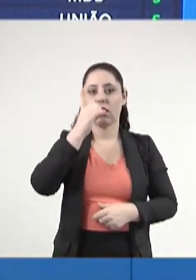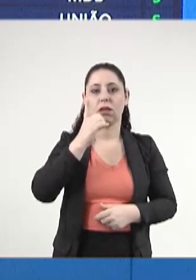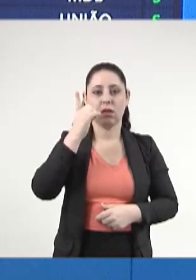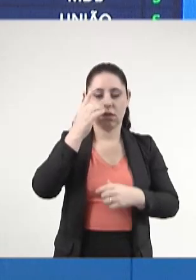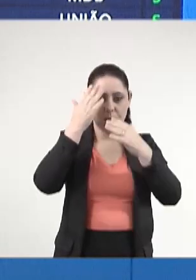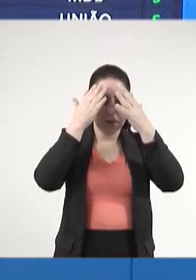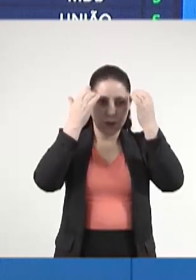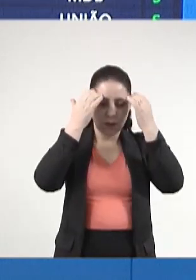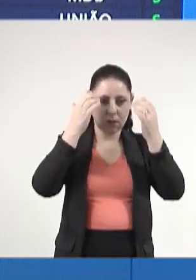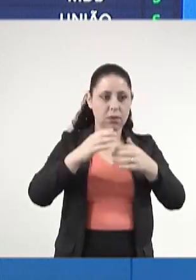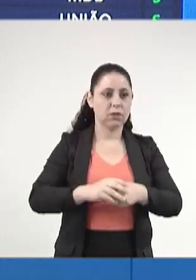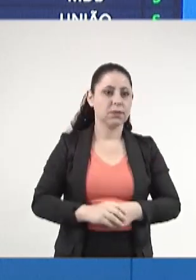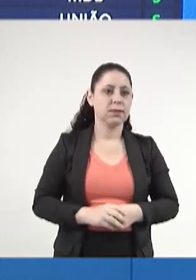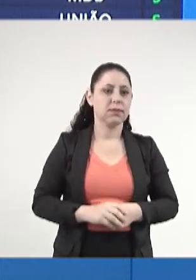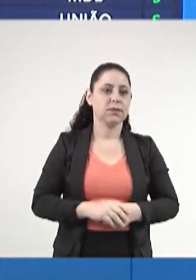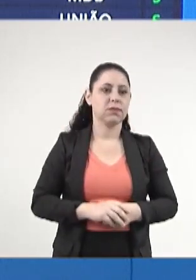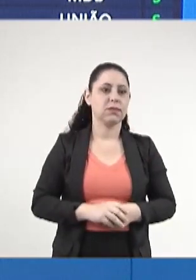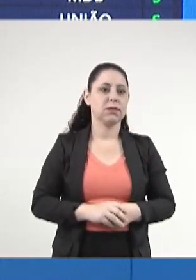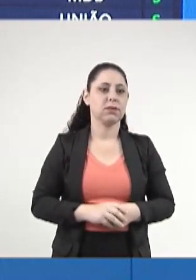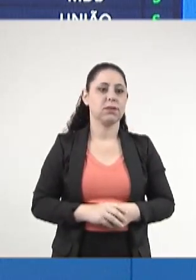Duarte.